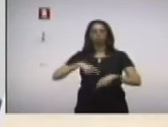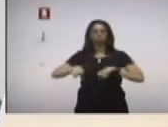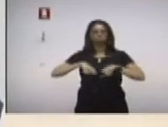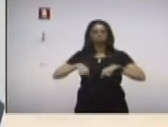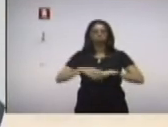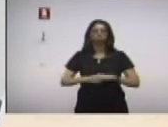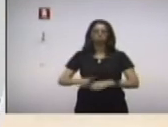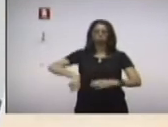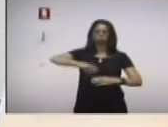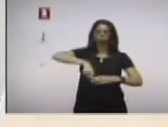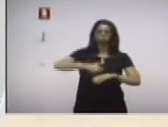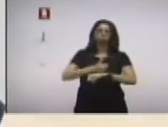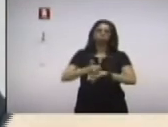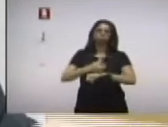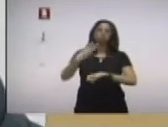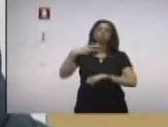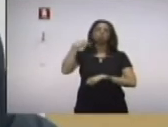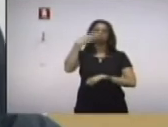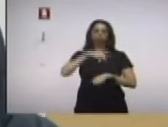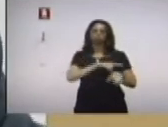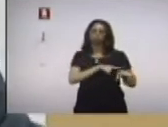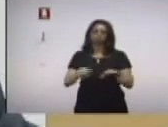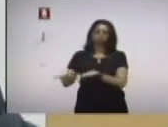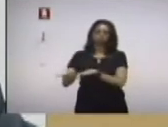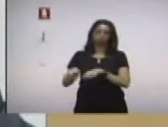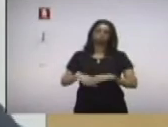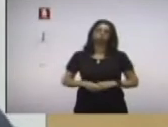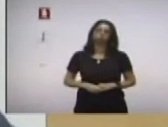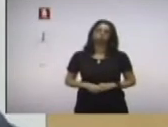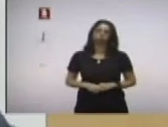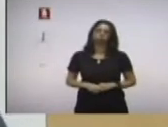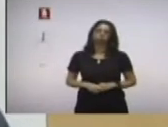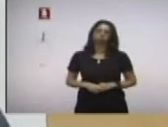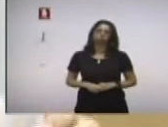públicos municipais e cozinheiros para 30 horas semanais